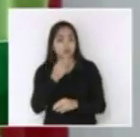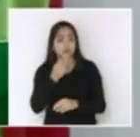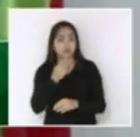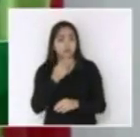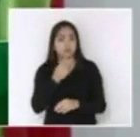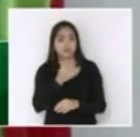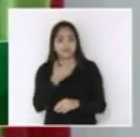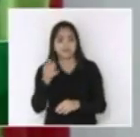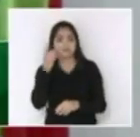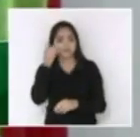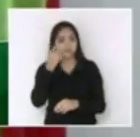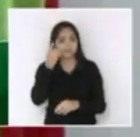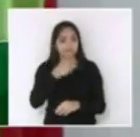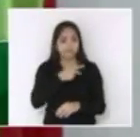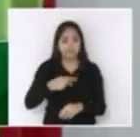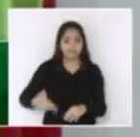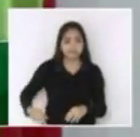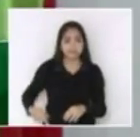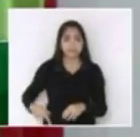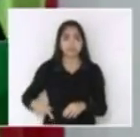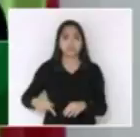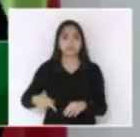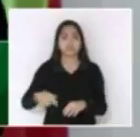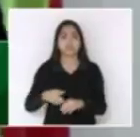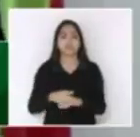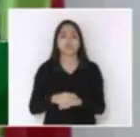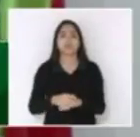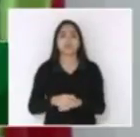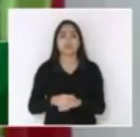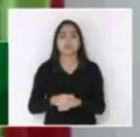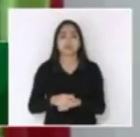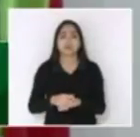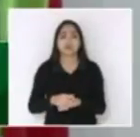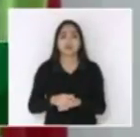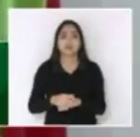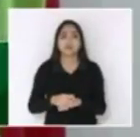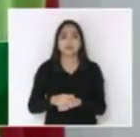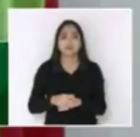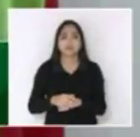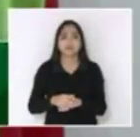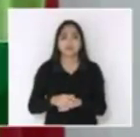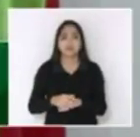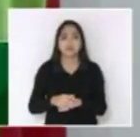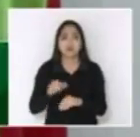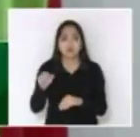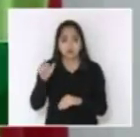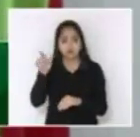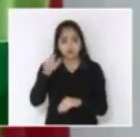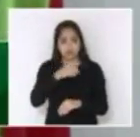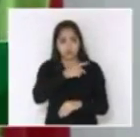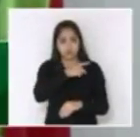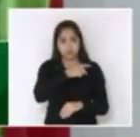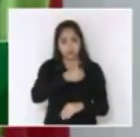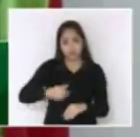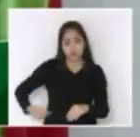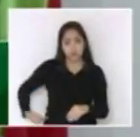senhor presidente, senhores deputados, que no dicionário de um governo responsável.